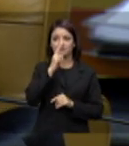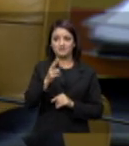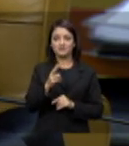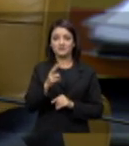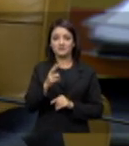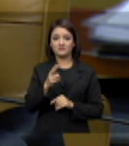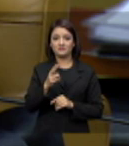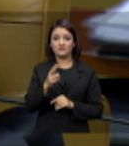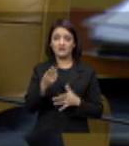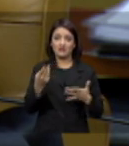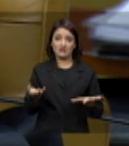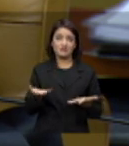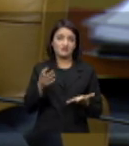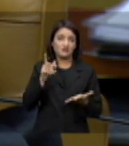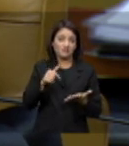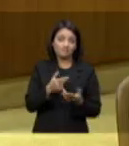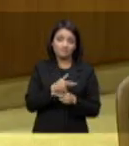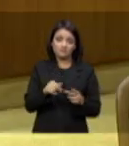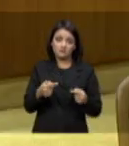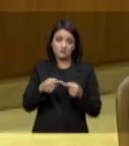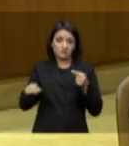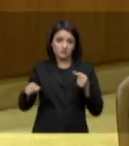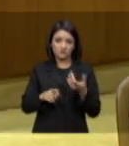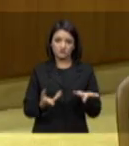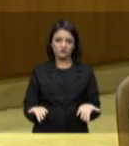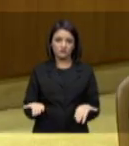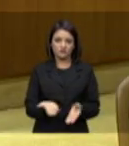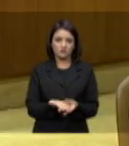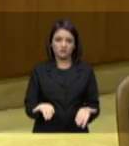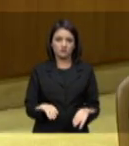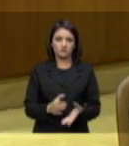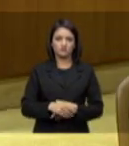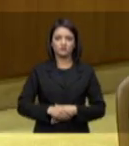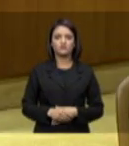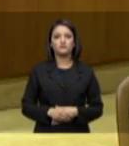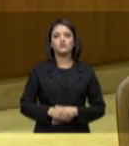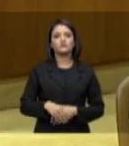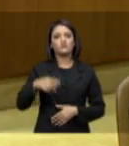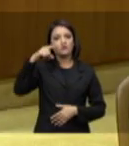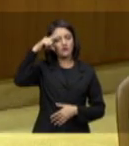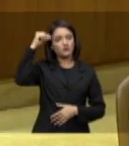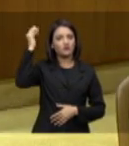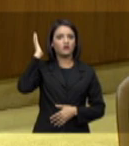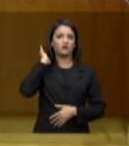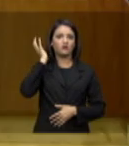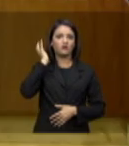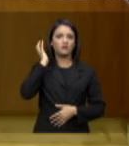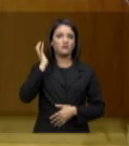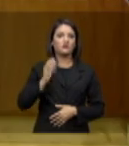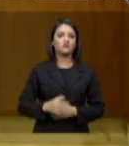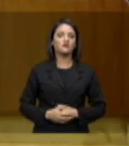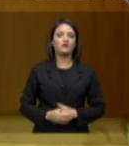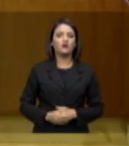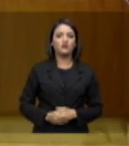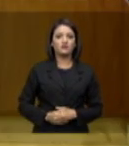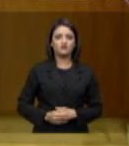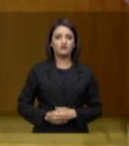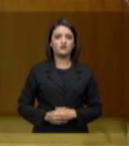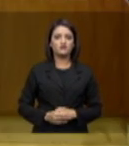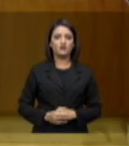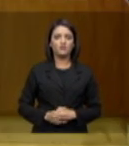enquadramento bom obrigado beijos cauã está rosa para o voto continua um churrasco